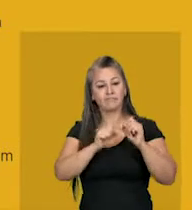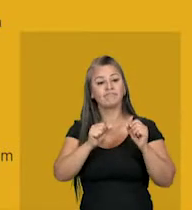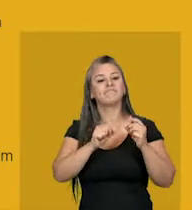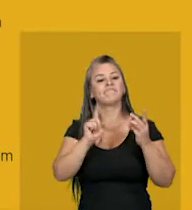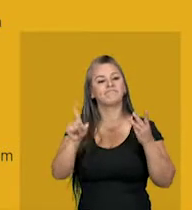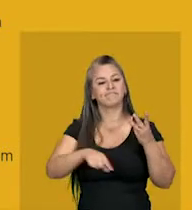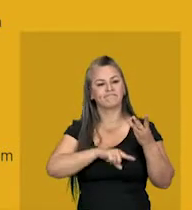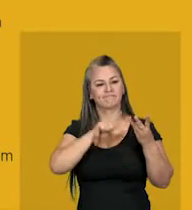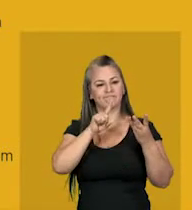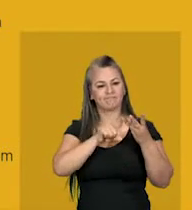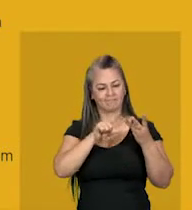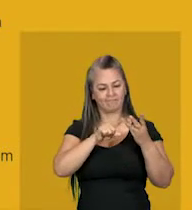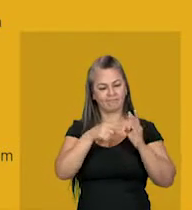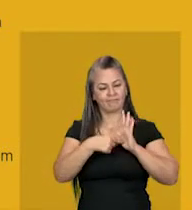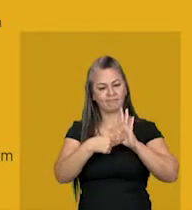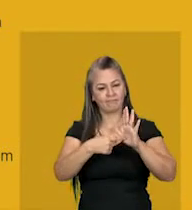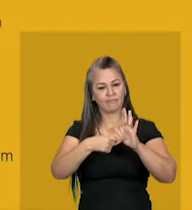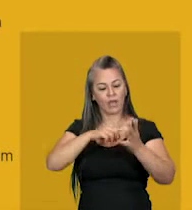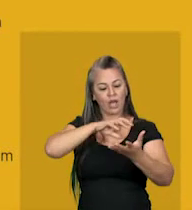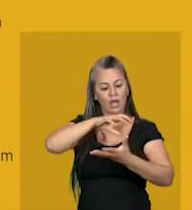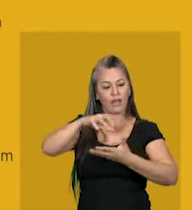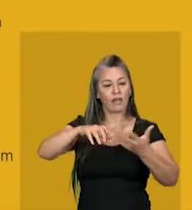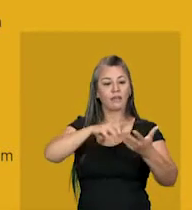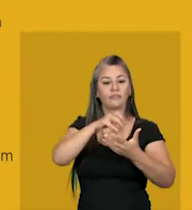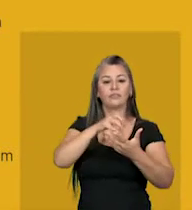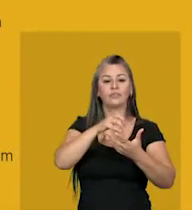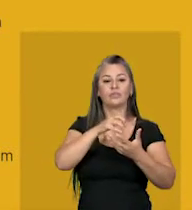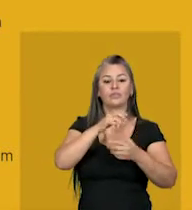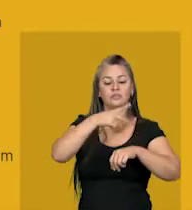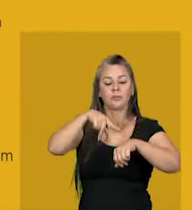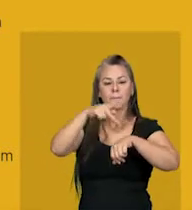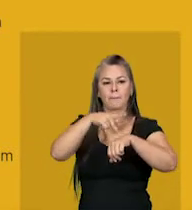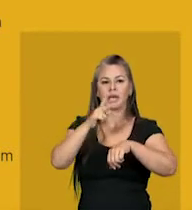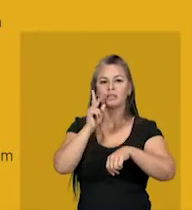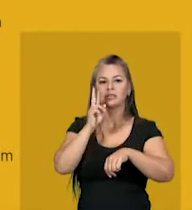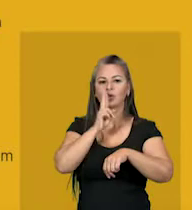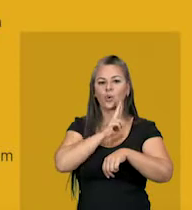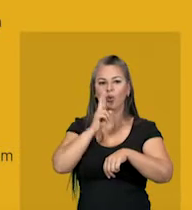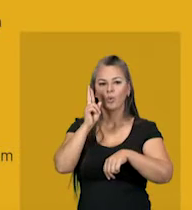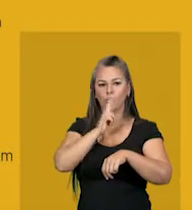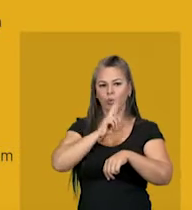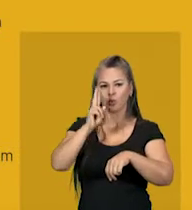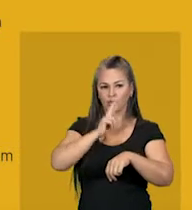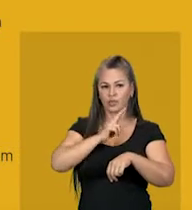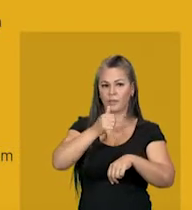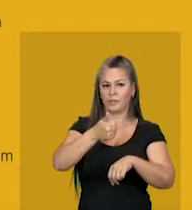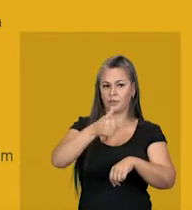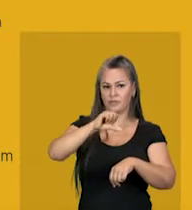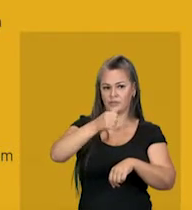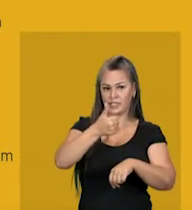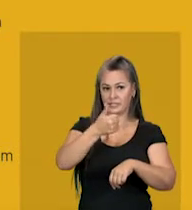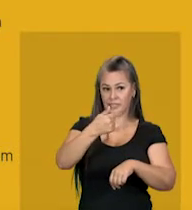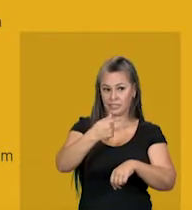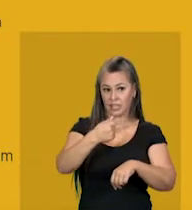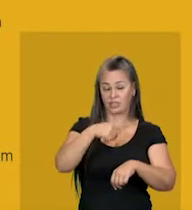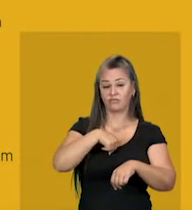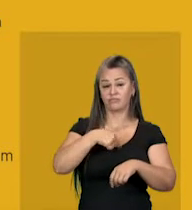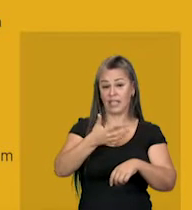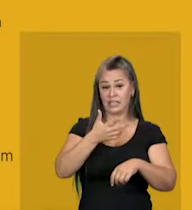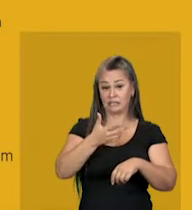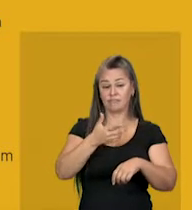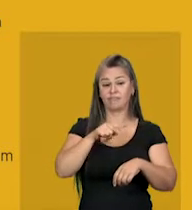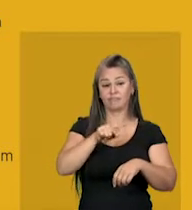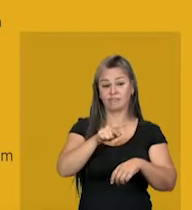para a gente do que seria, né, um Estado socialista, né? Eles querem superar o capitalismo, eles querem a abolição da